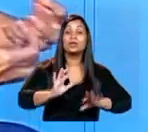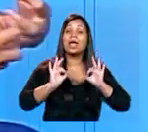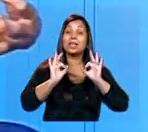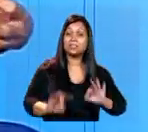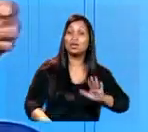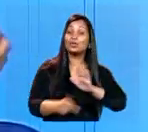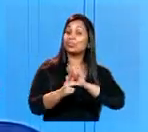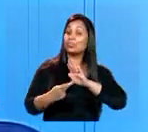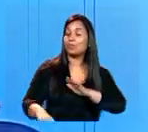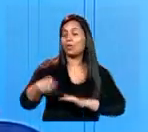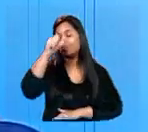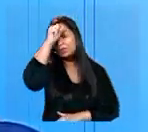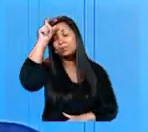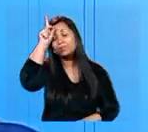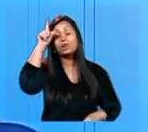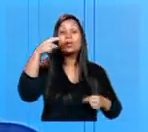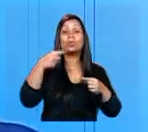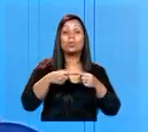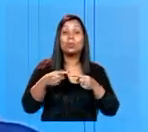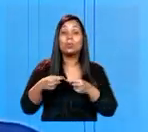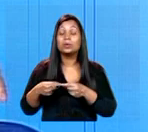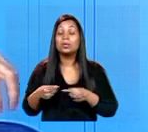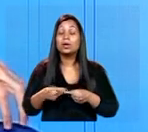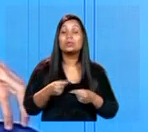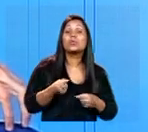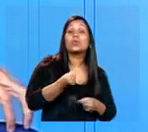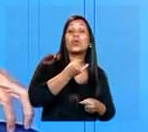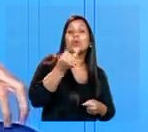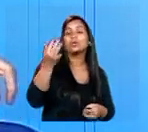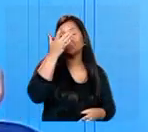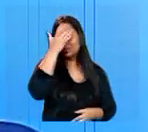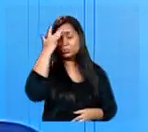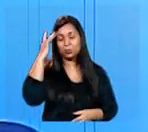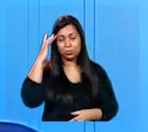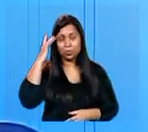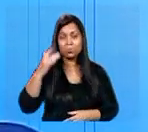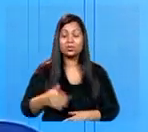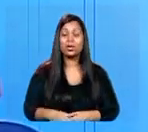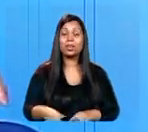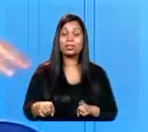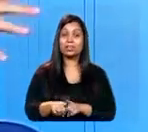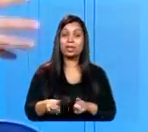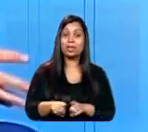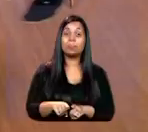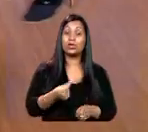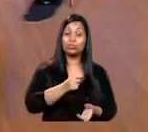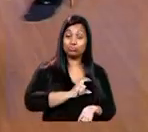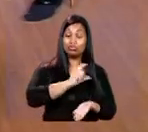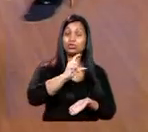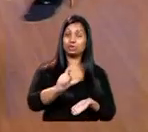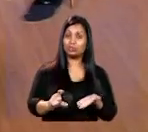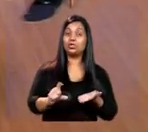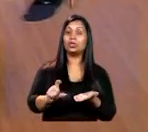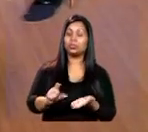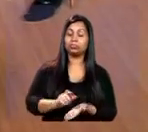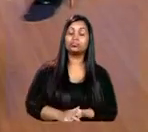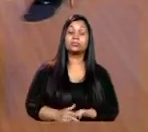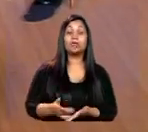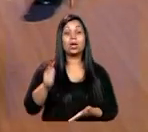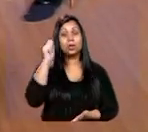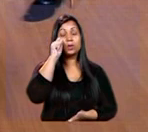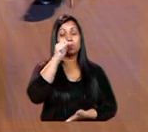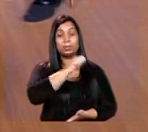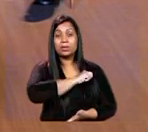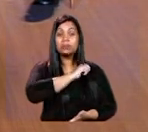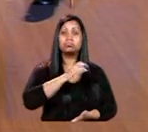número de profissionais definido para o município de acordo com o número de população. Sim, também o repasse de verba é feito de acordo com o número de população.